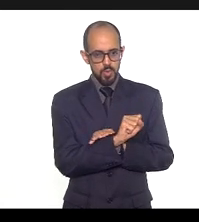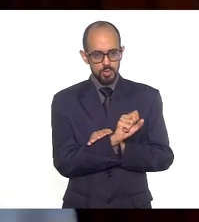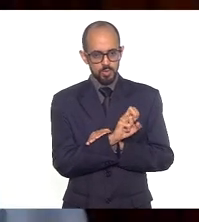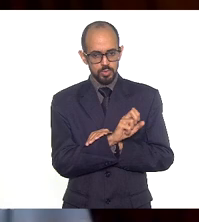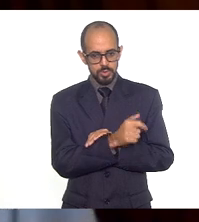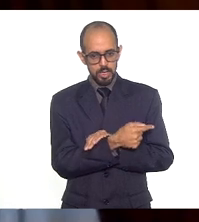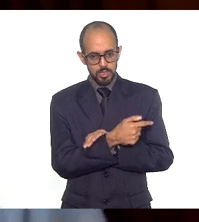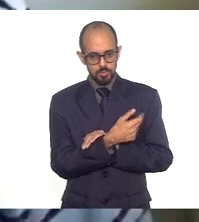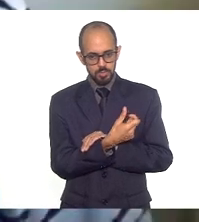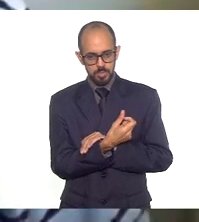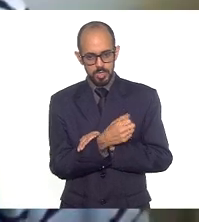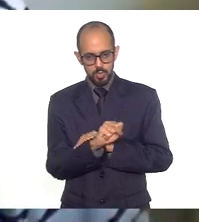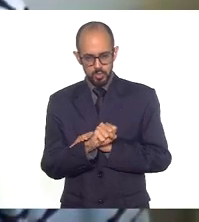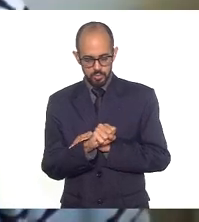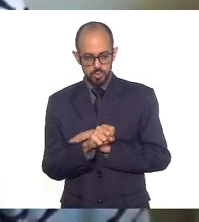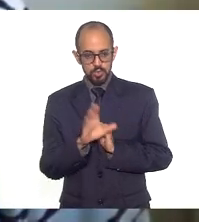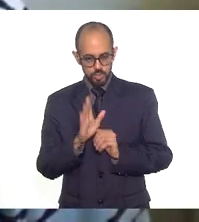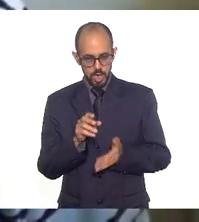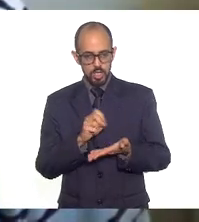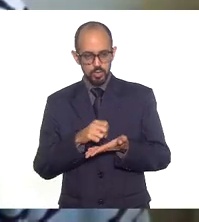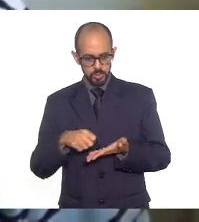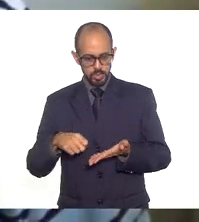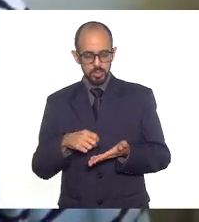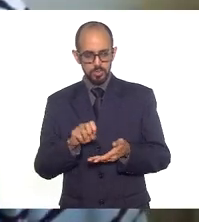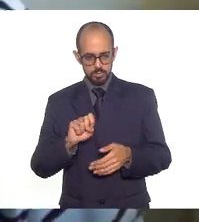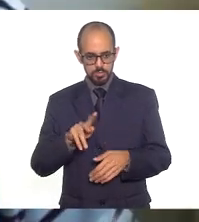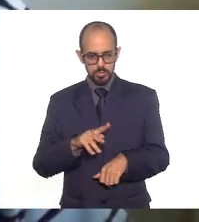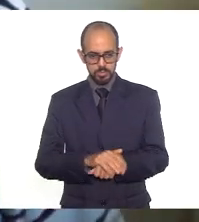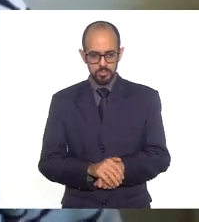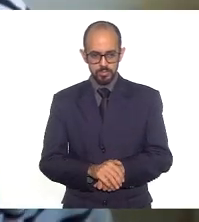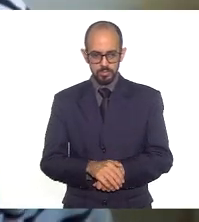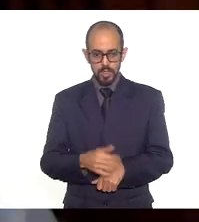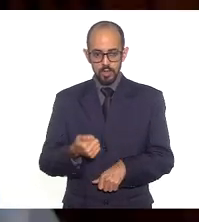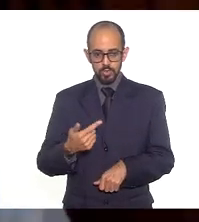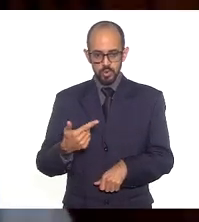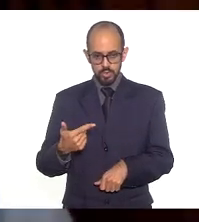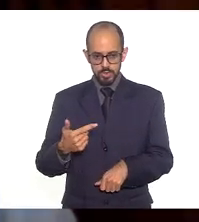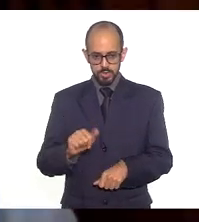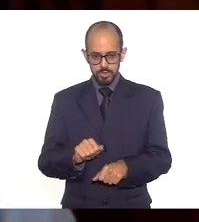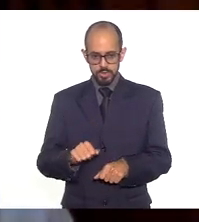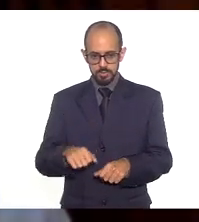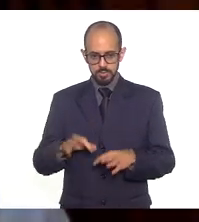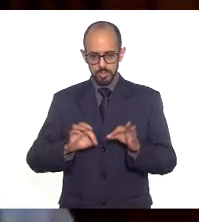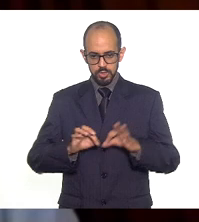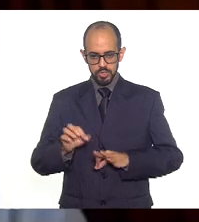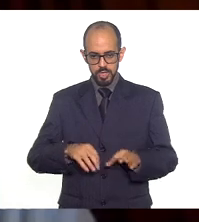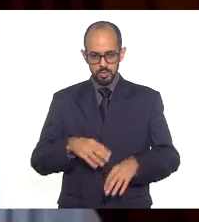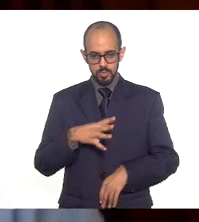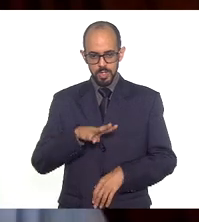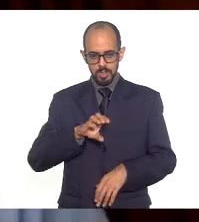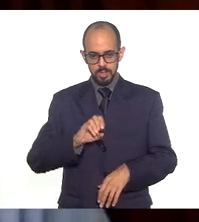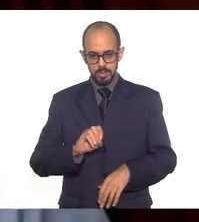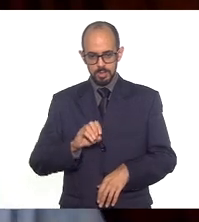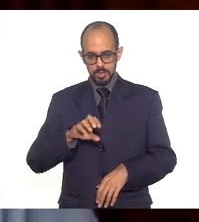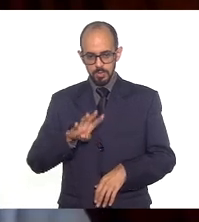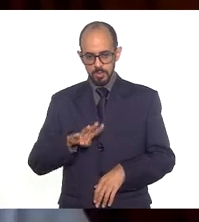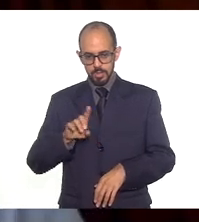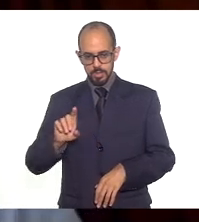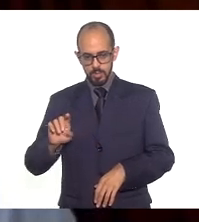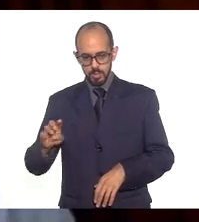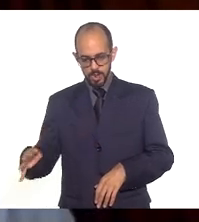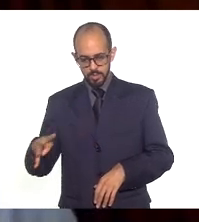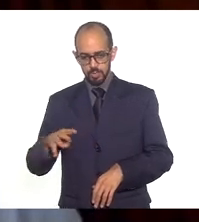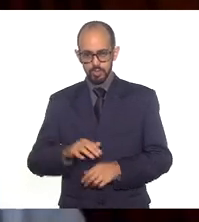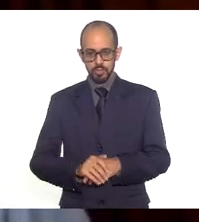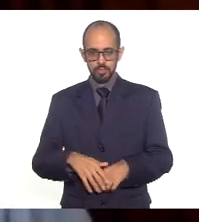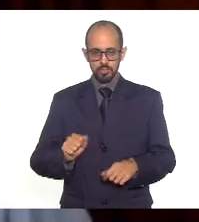de 20. Já anotei, obrigado. 12 da pauta. Projeto de lei 4044 de 2021, autoria do deputado Rosenberg Reis, o